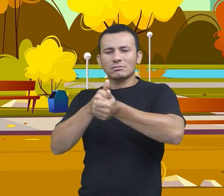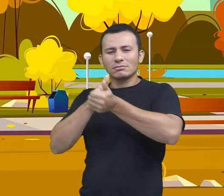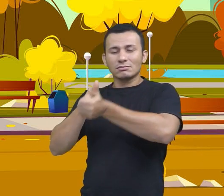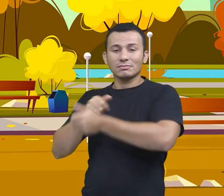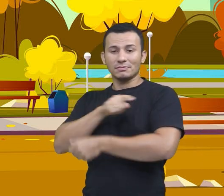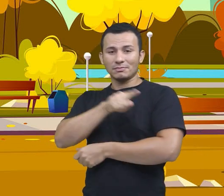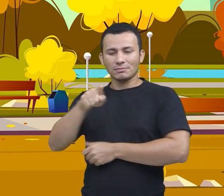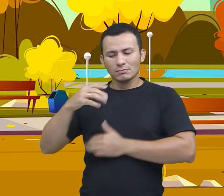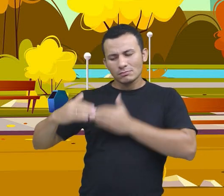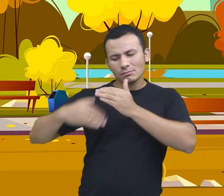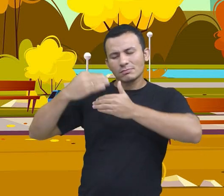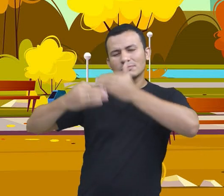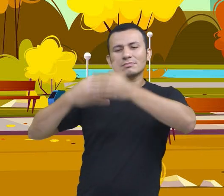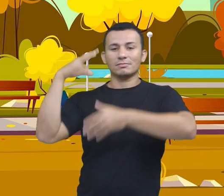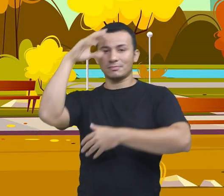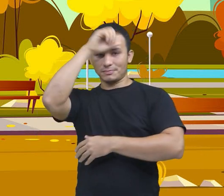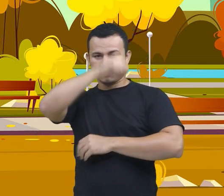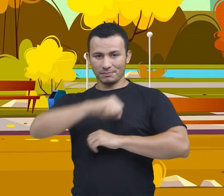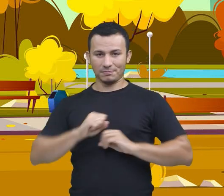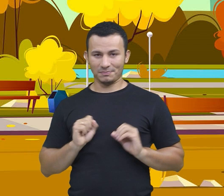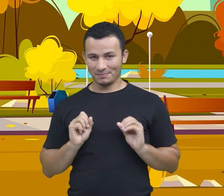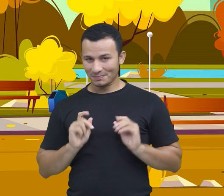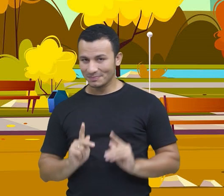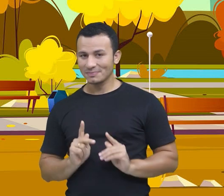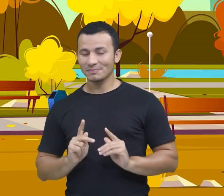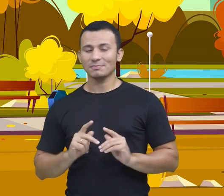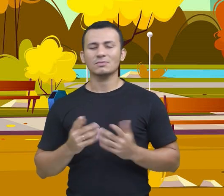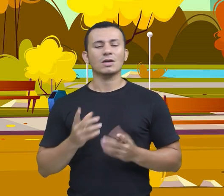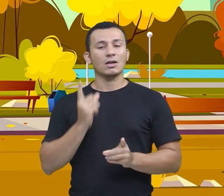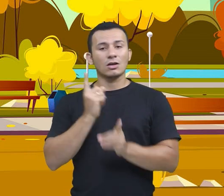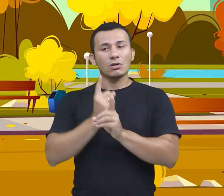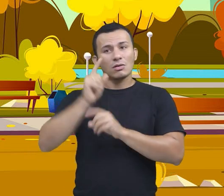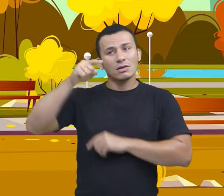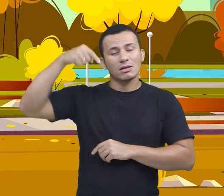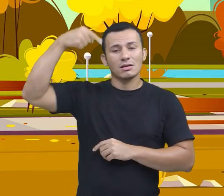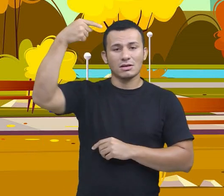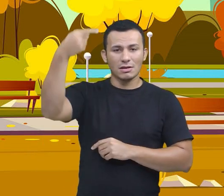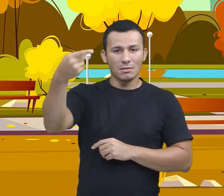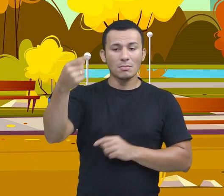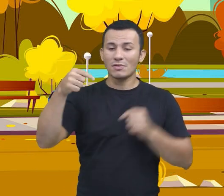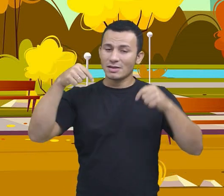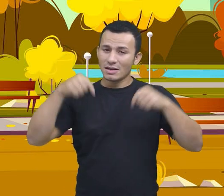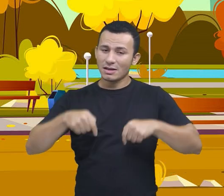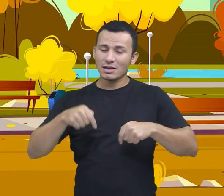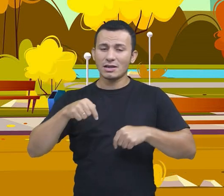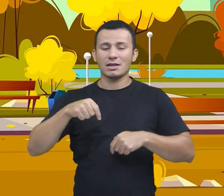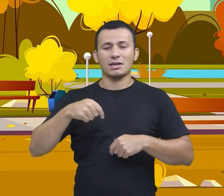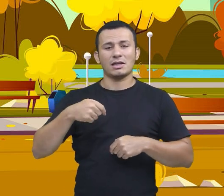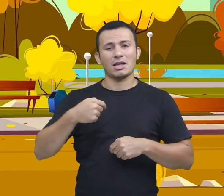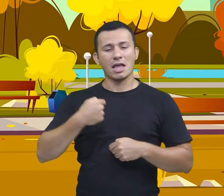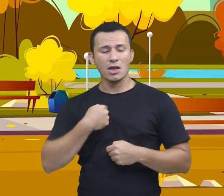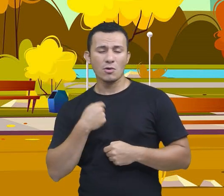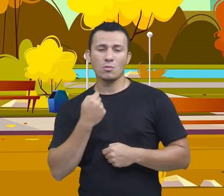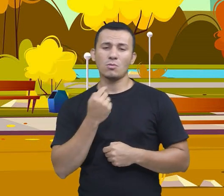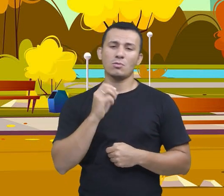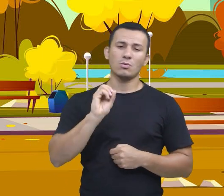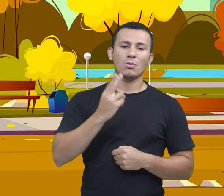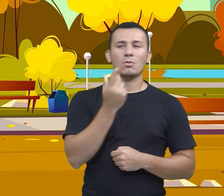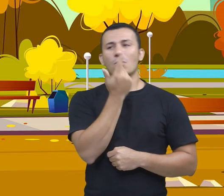seu desenvolvimento. Tá bom? E eu espero vocês aqui, eu ou a outra professora,